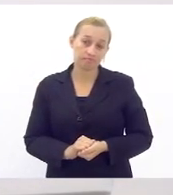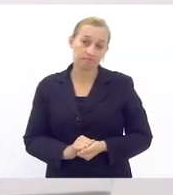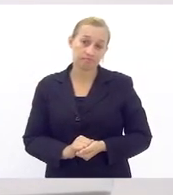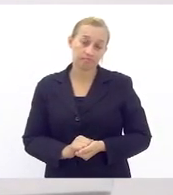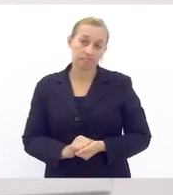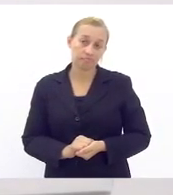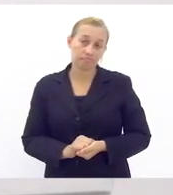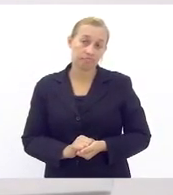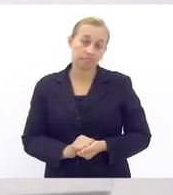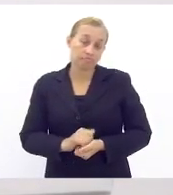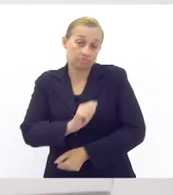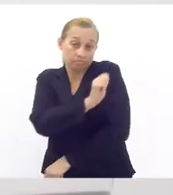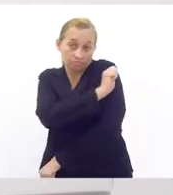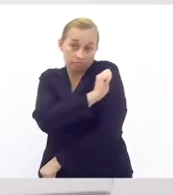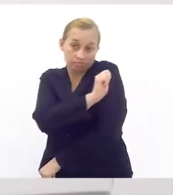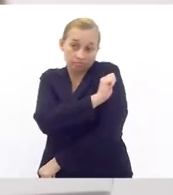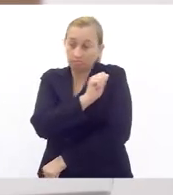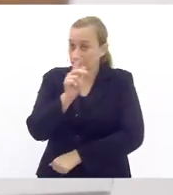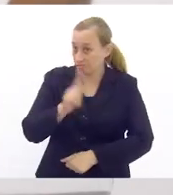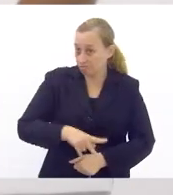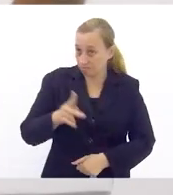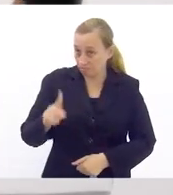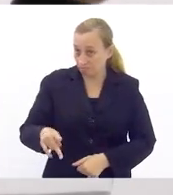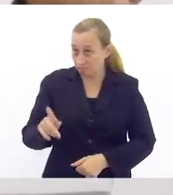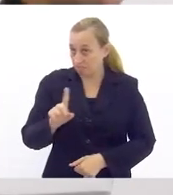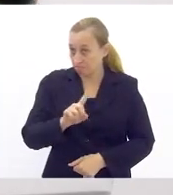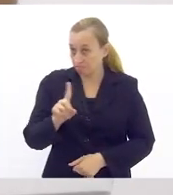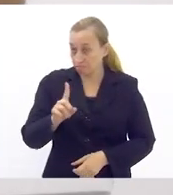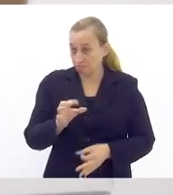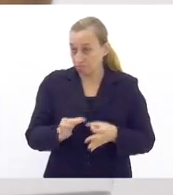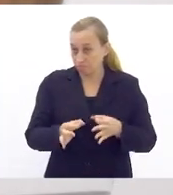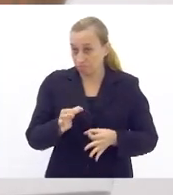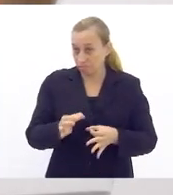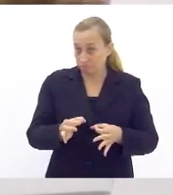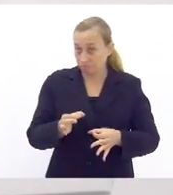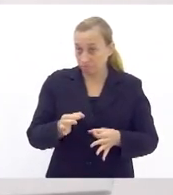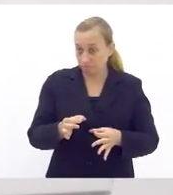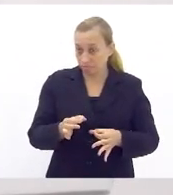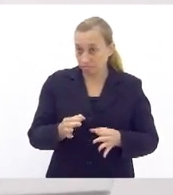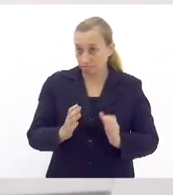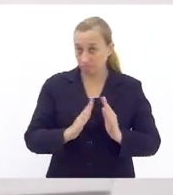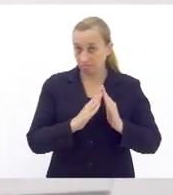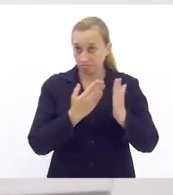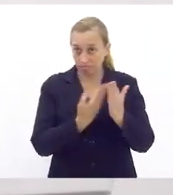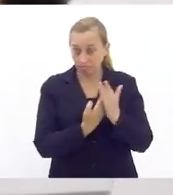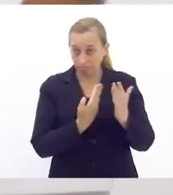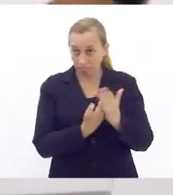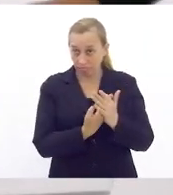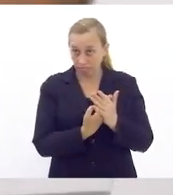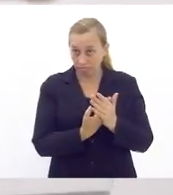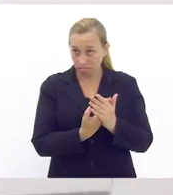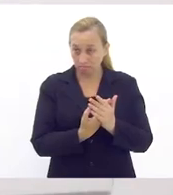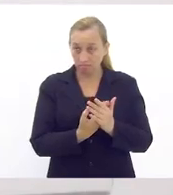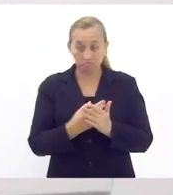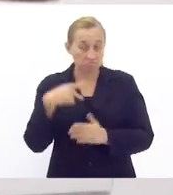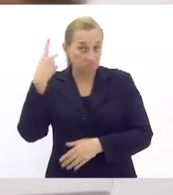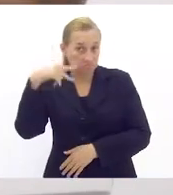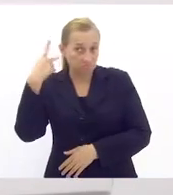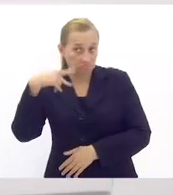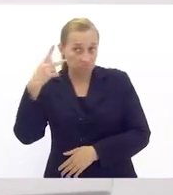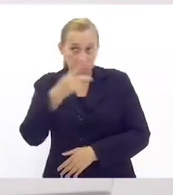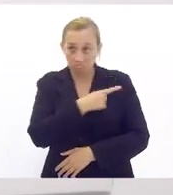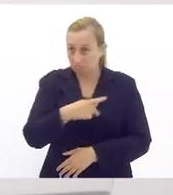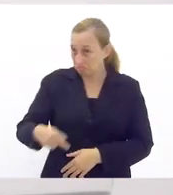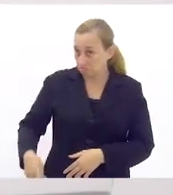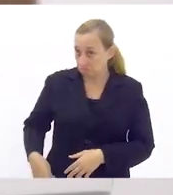se o aluno o professor não justifica a existência da escola nem o vereador nem o presidente